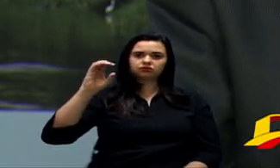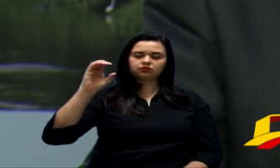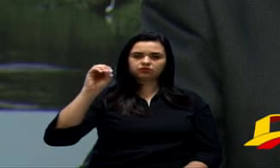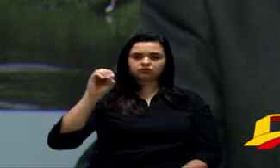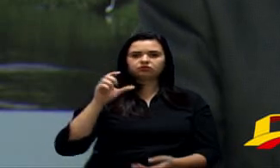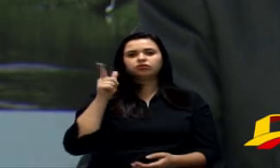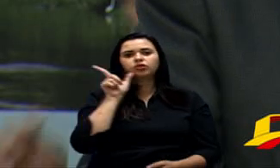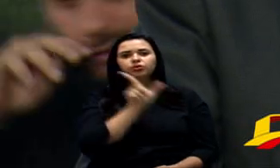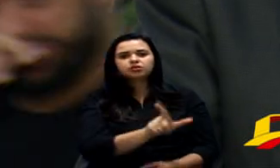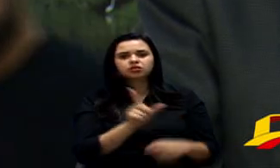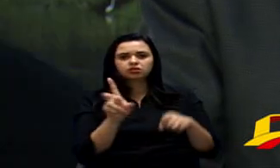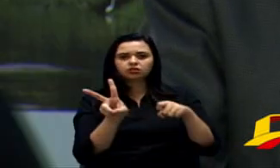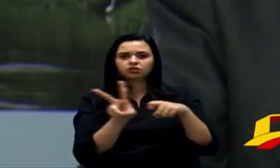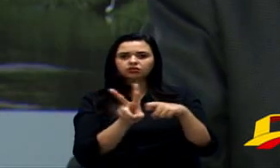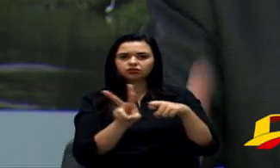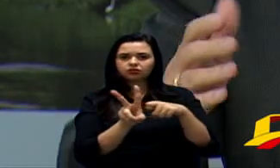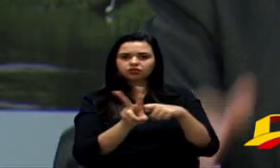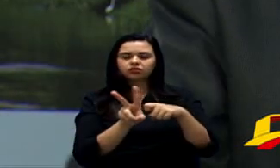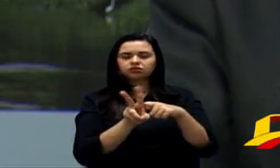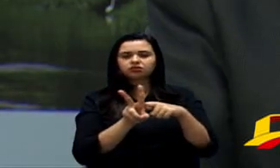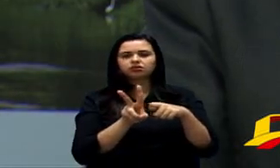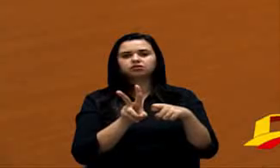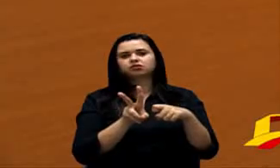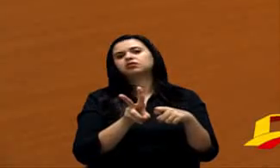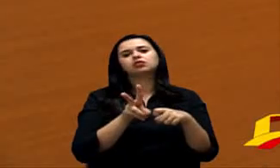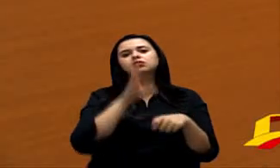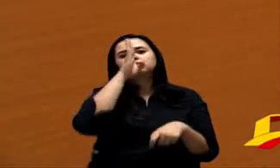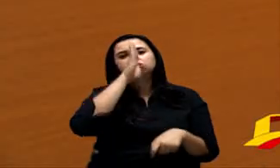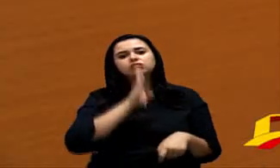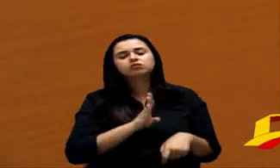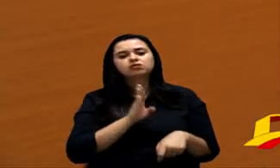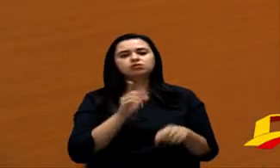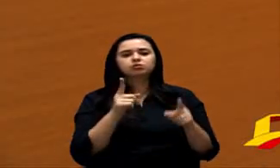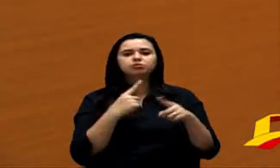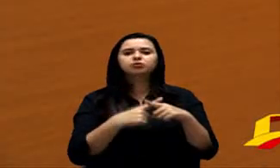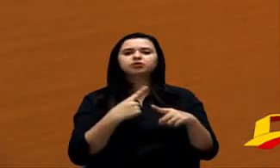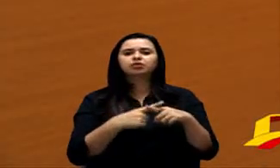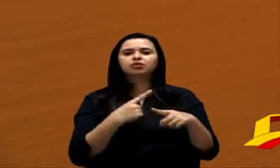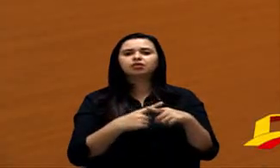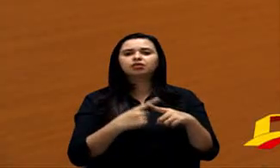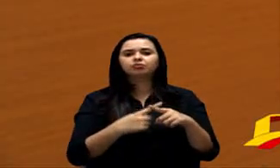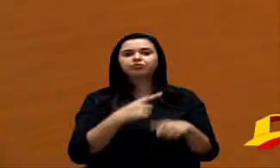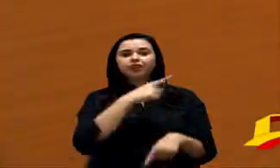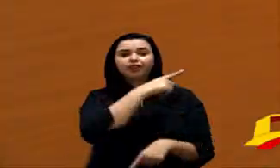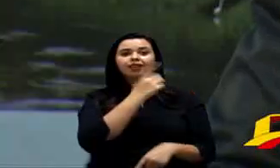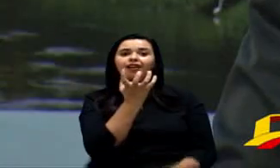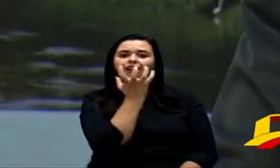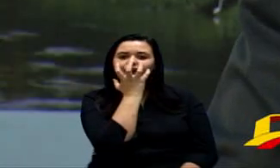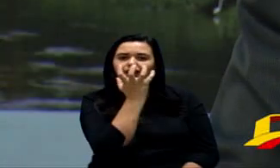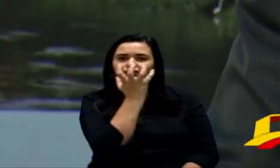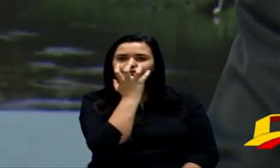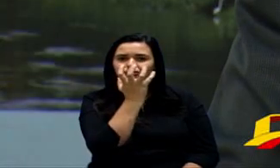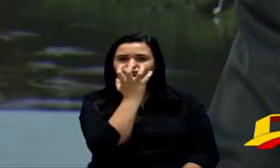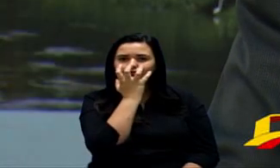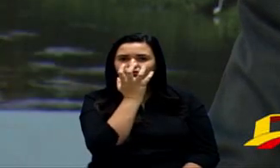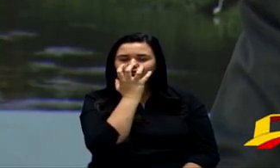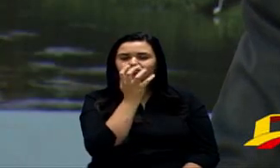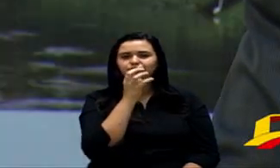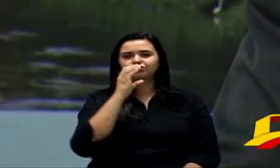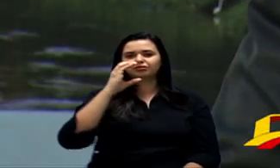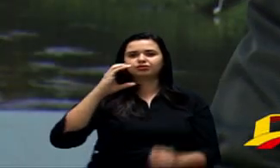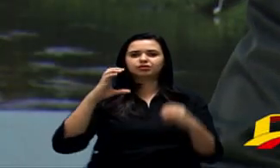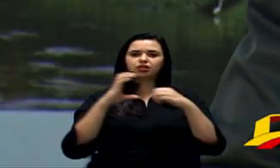é Manchinha, a unidade 2 não tem nome, devido à morte do cachorro do Carrefour, cachorro Manchinha. Então teve que haver uma tragédia na